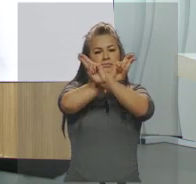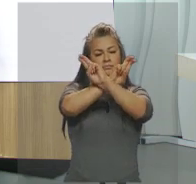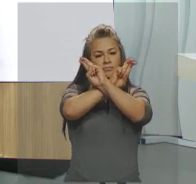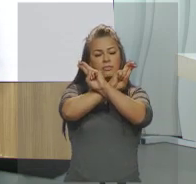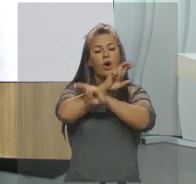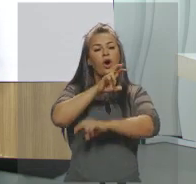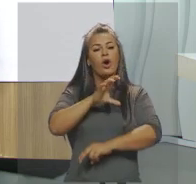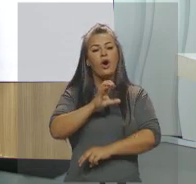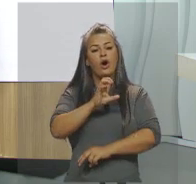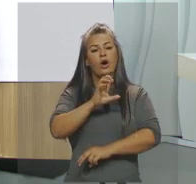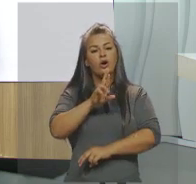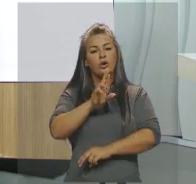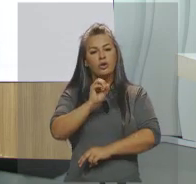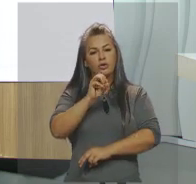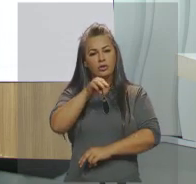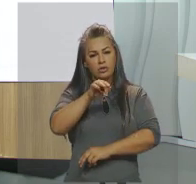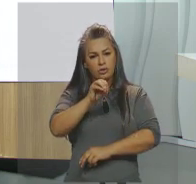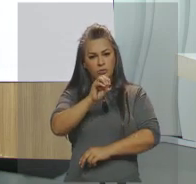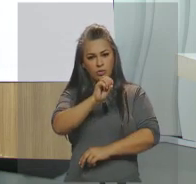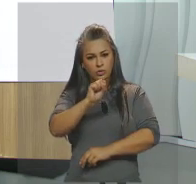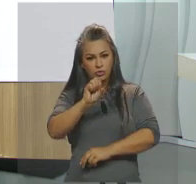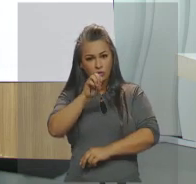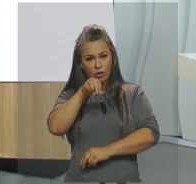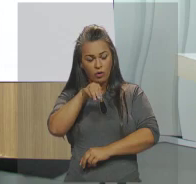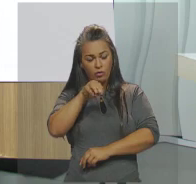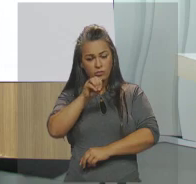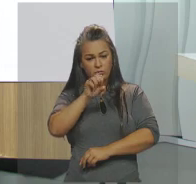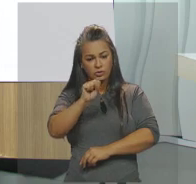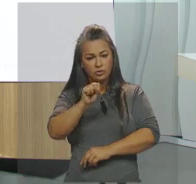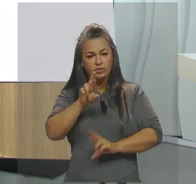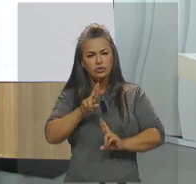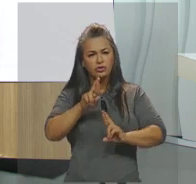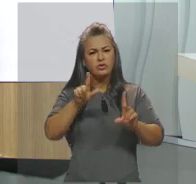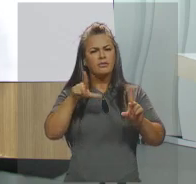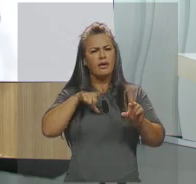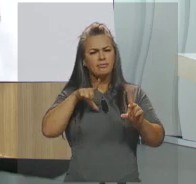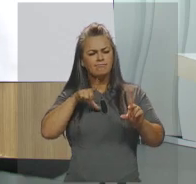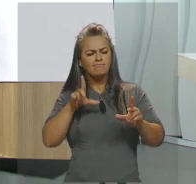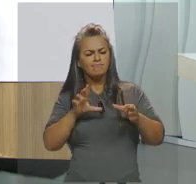a uma mesma característica. Exemplo,